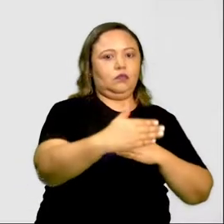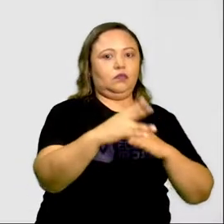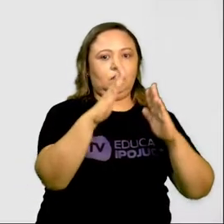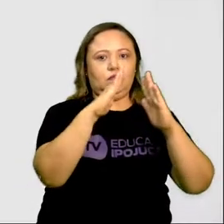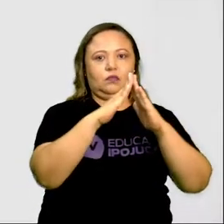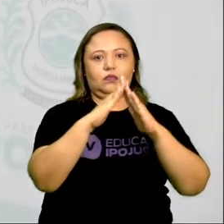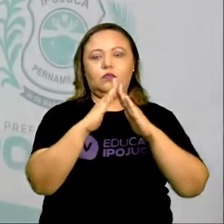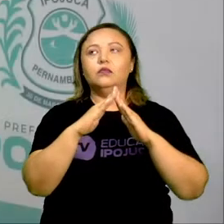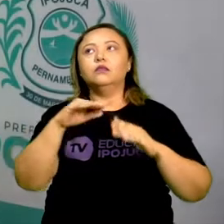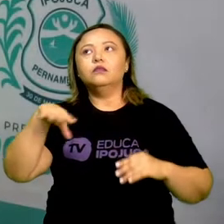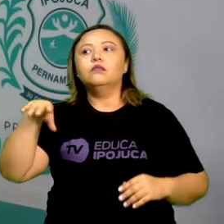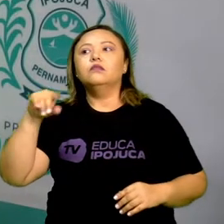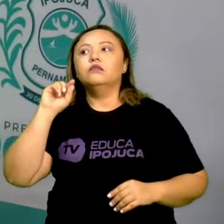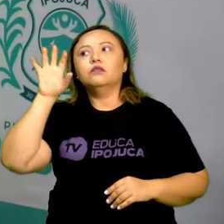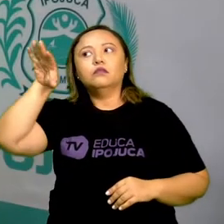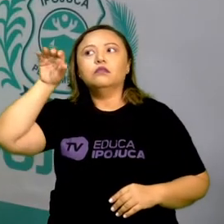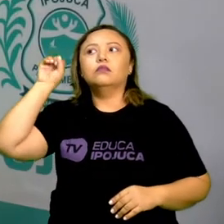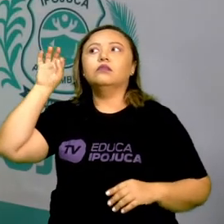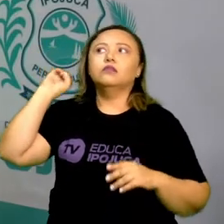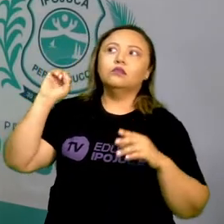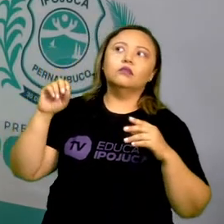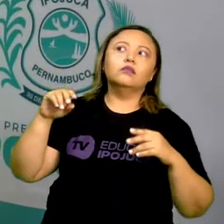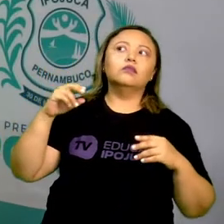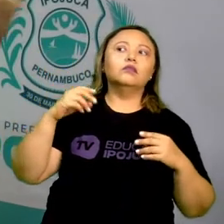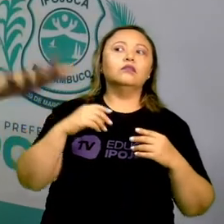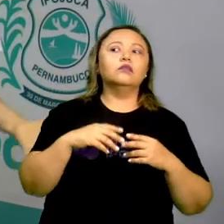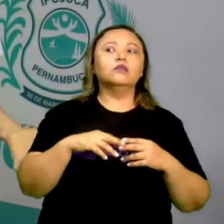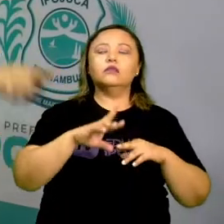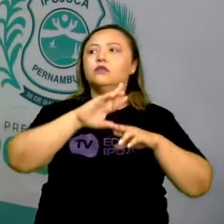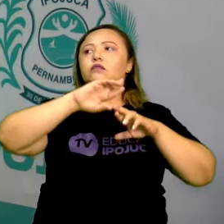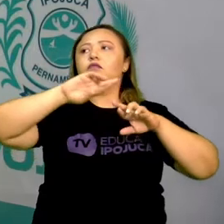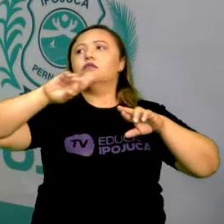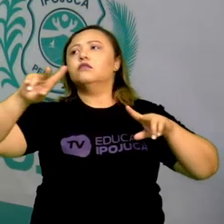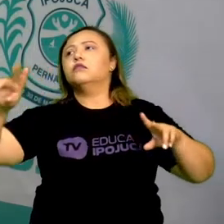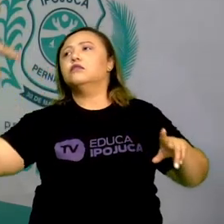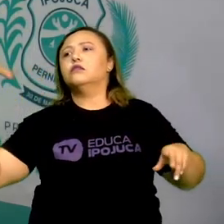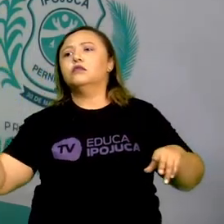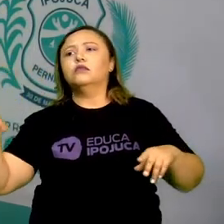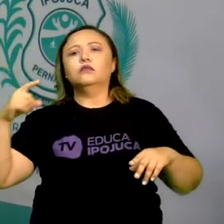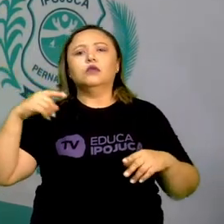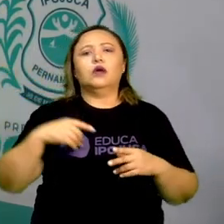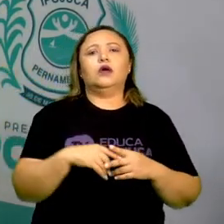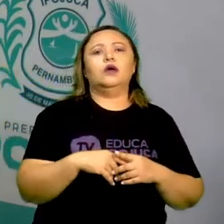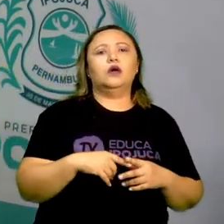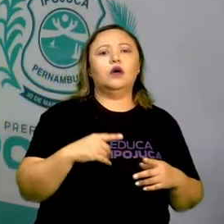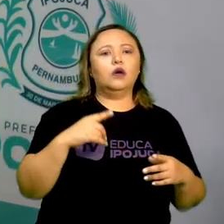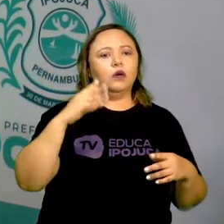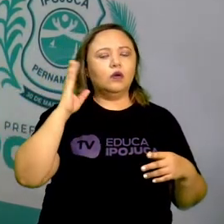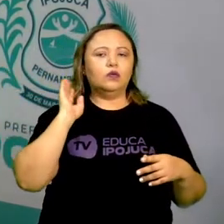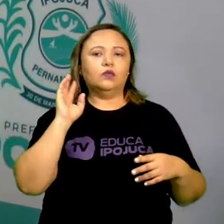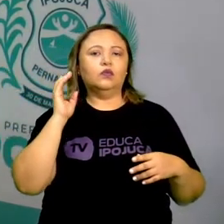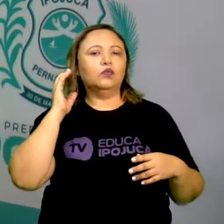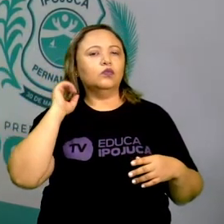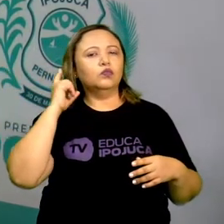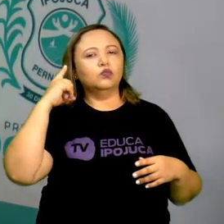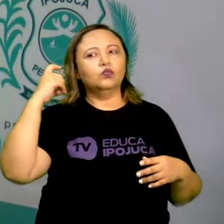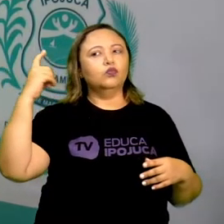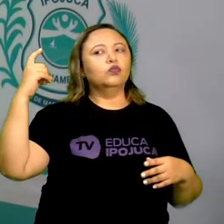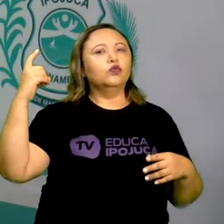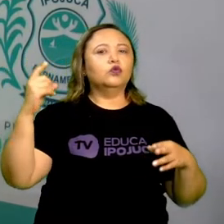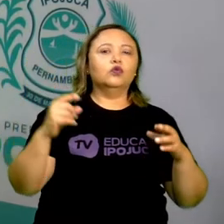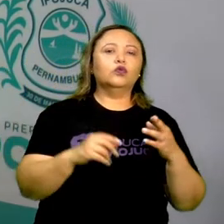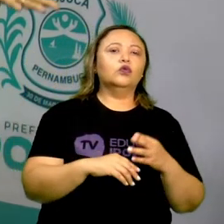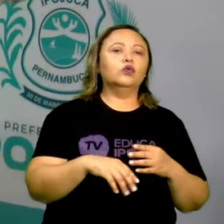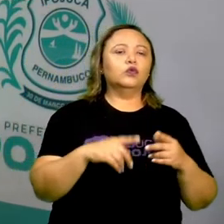sons tão diferenciados, são carros que vão passar, são pessoas gritando, som de música, som